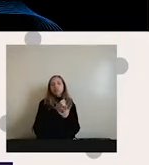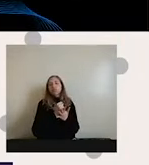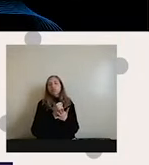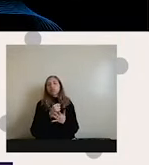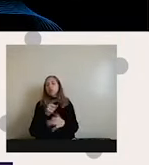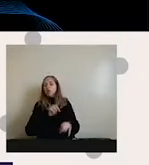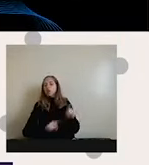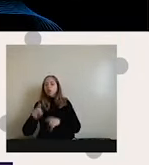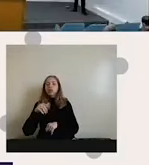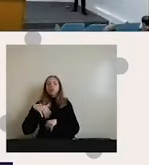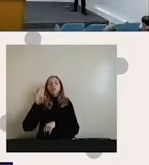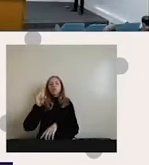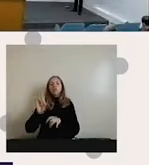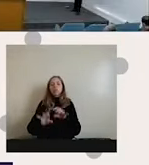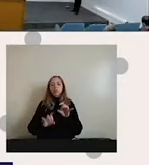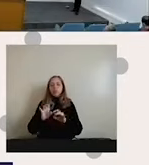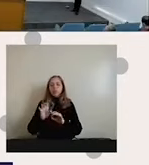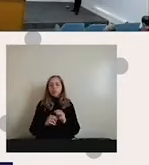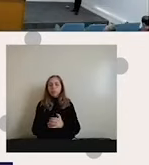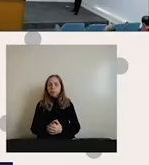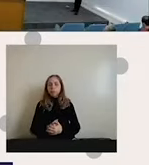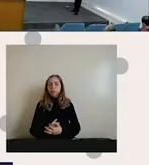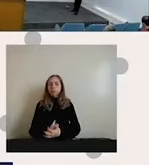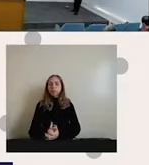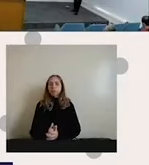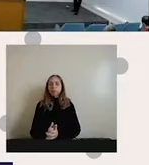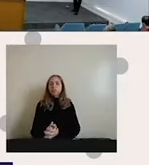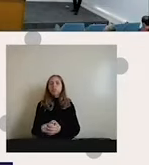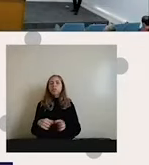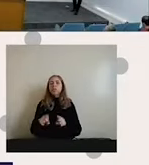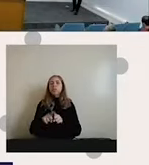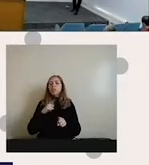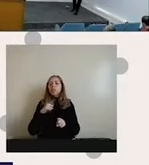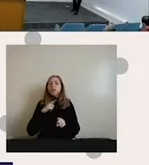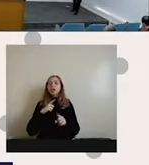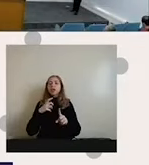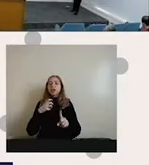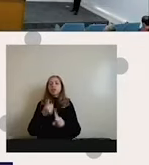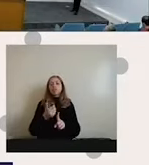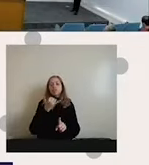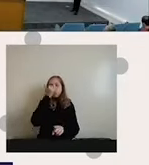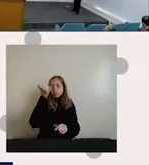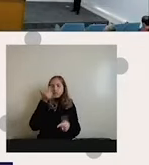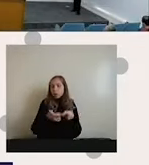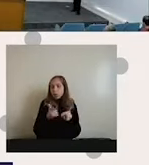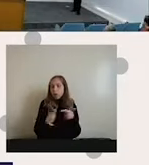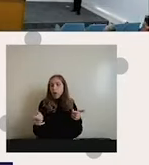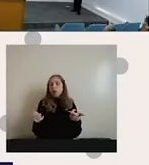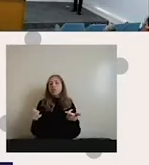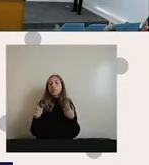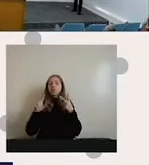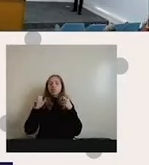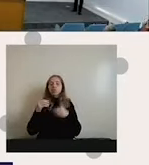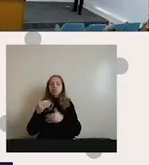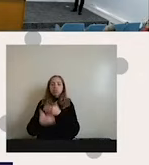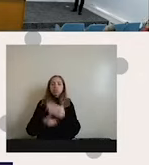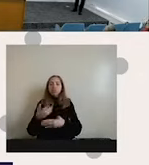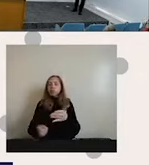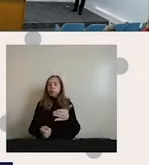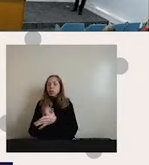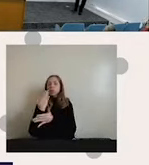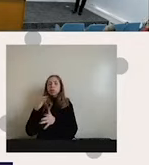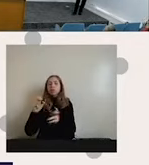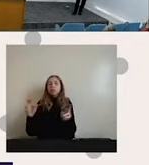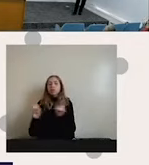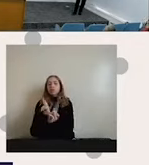a comunicação de acidentes de trabalho, apesar da gente falar bastante dela pela repercussão que ela pode trazer nas relações de trabalho,